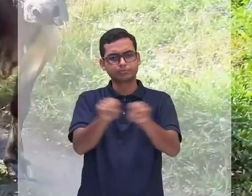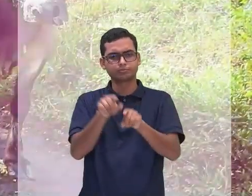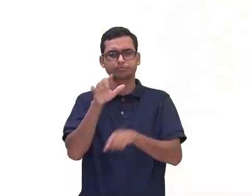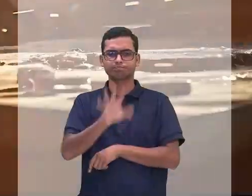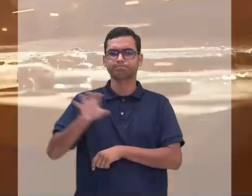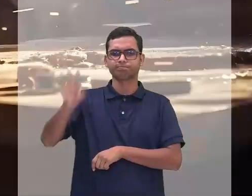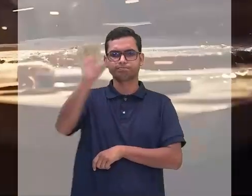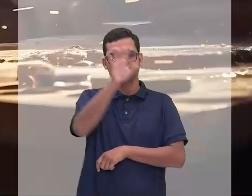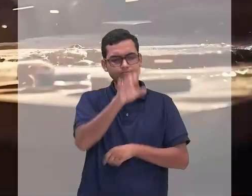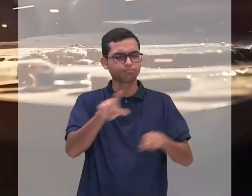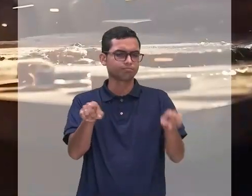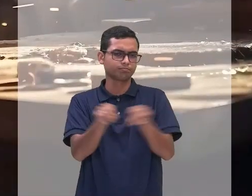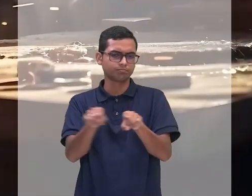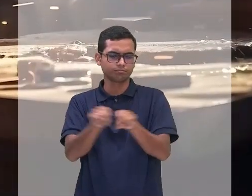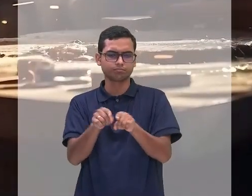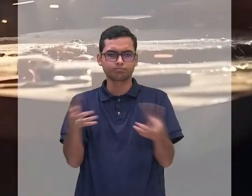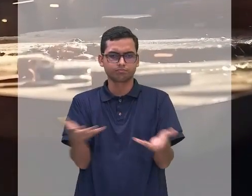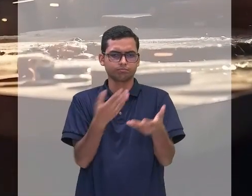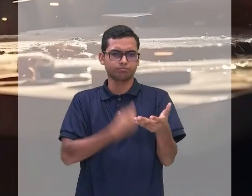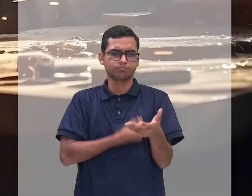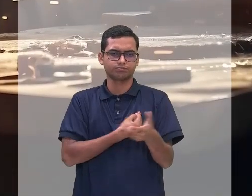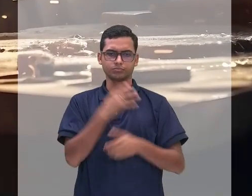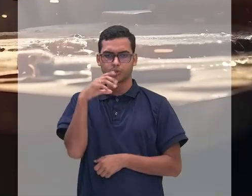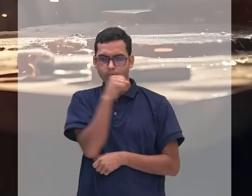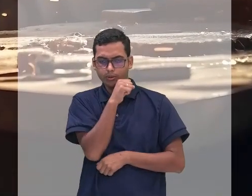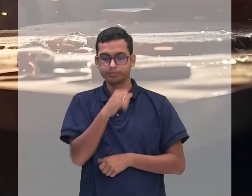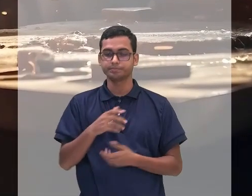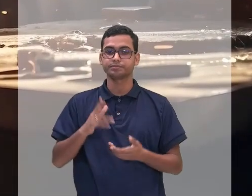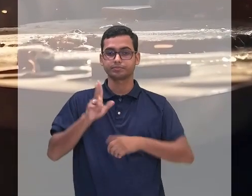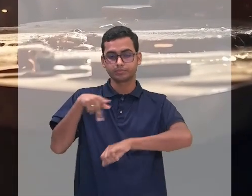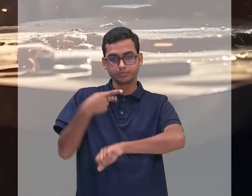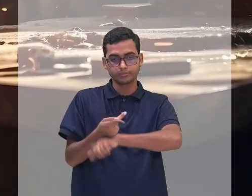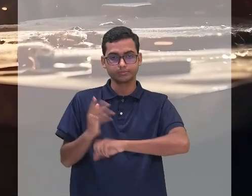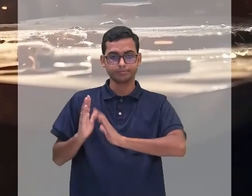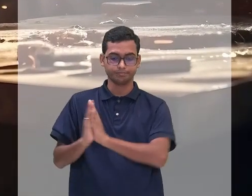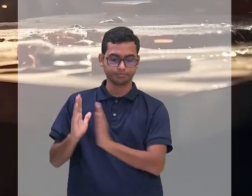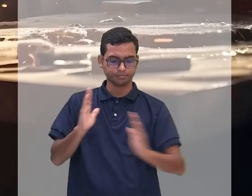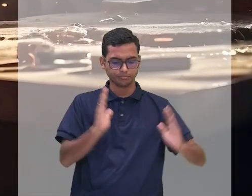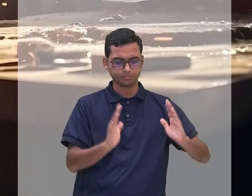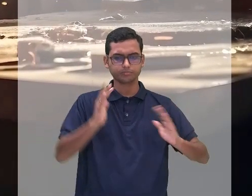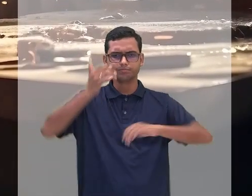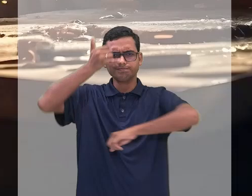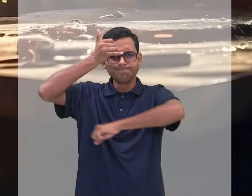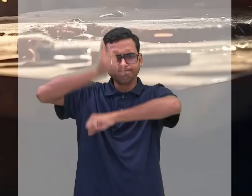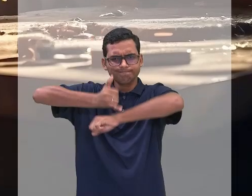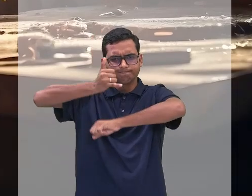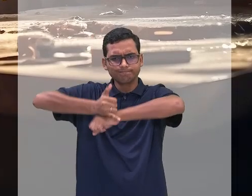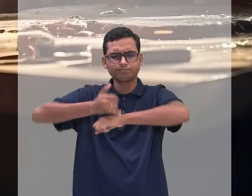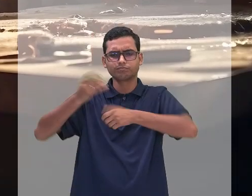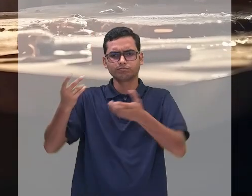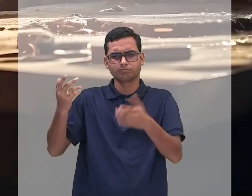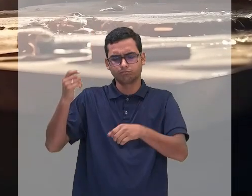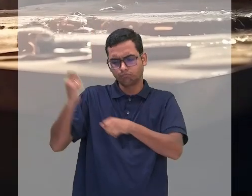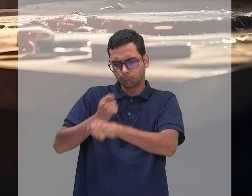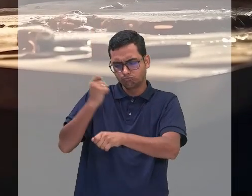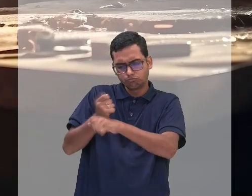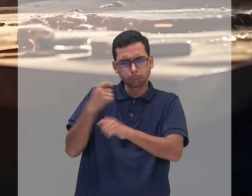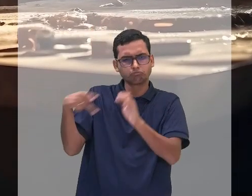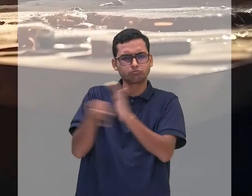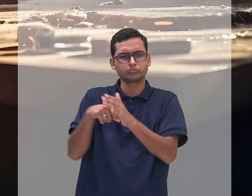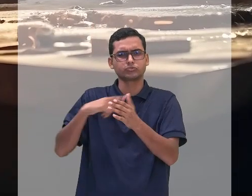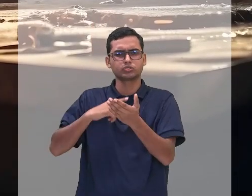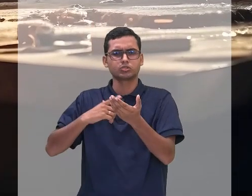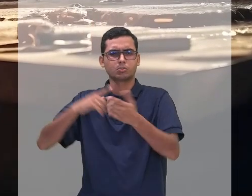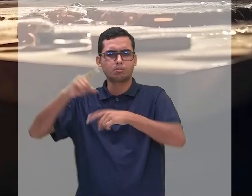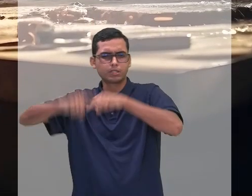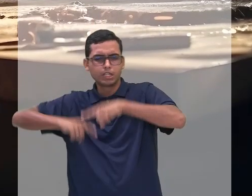vida. O ferro, mais resistente que o bronze, moldou ferramentas e armas, impulsionando a agricultura,